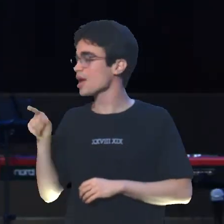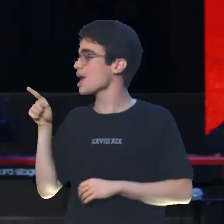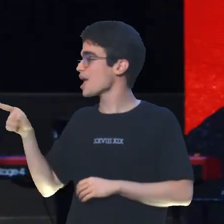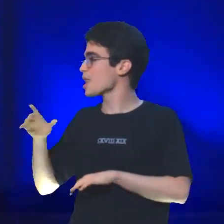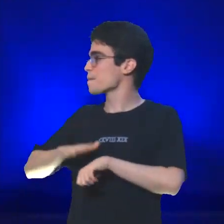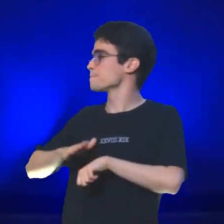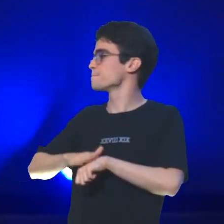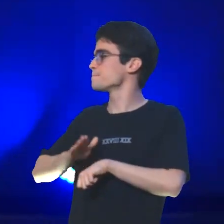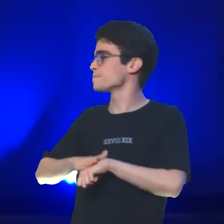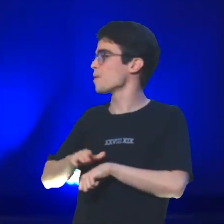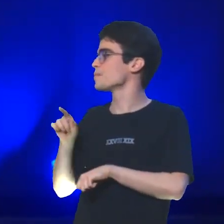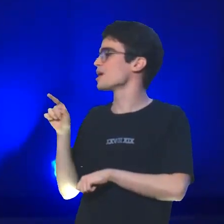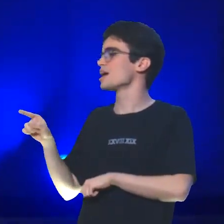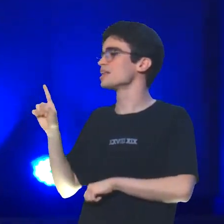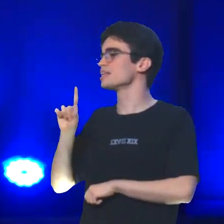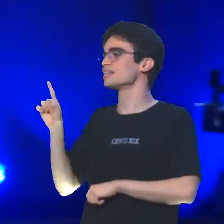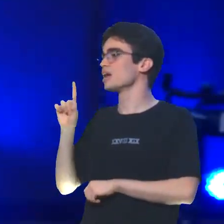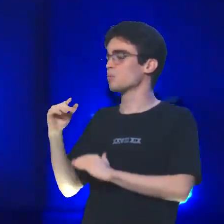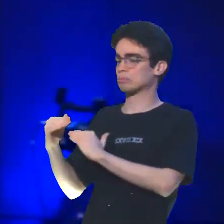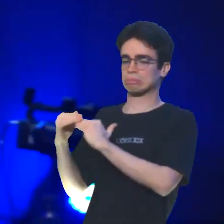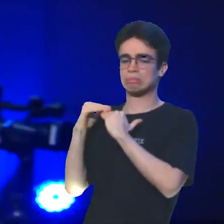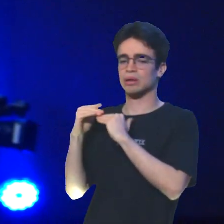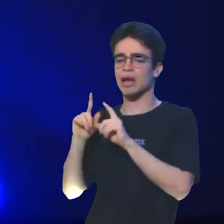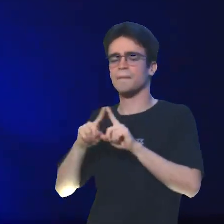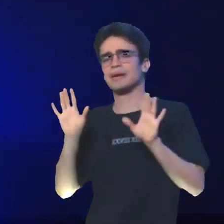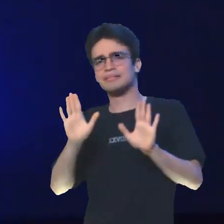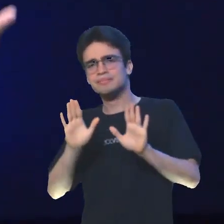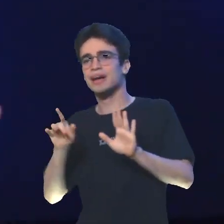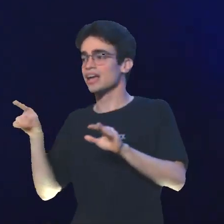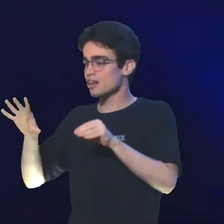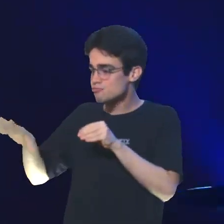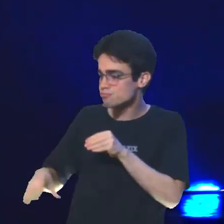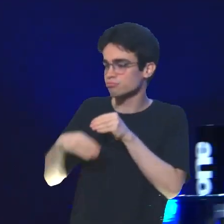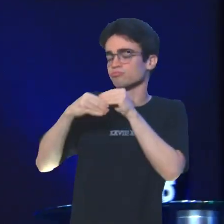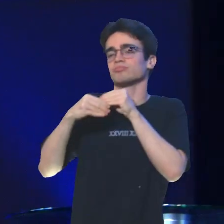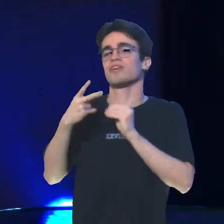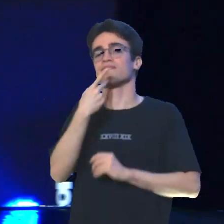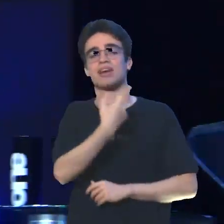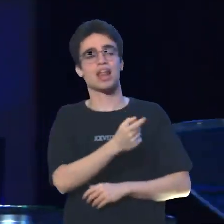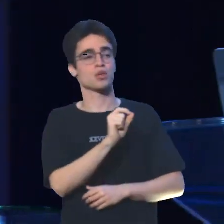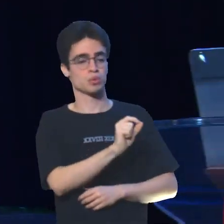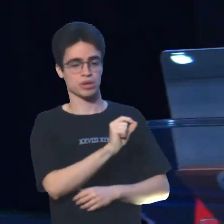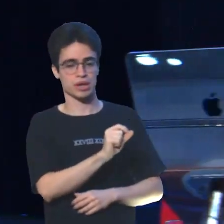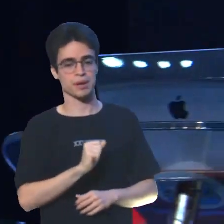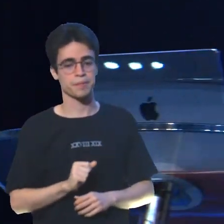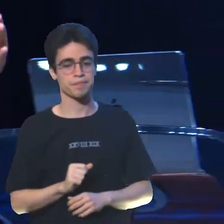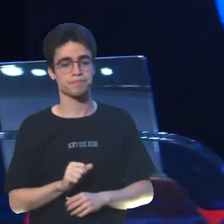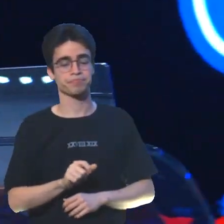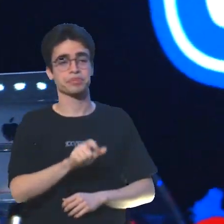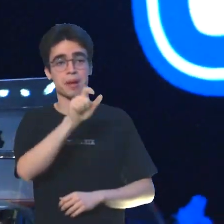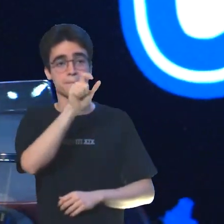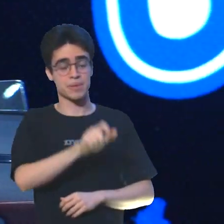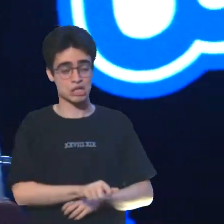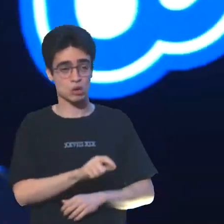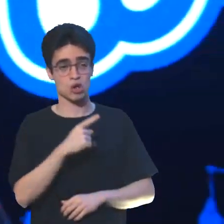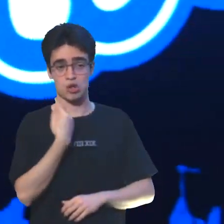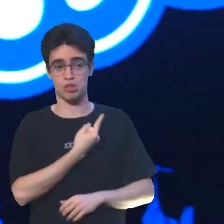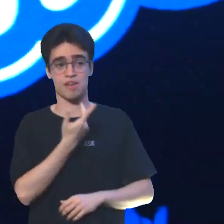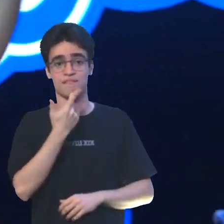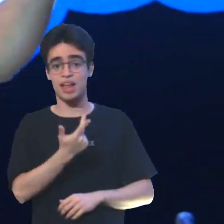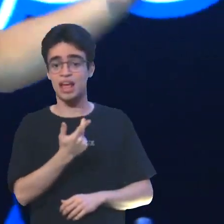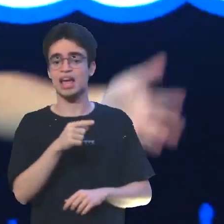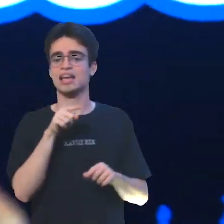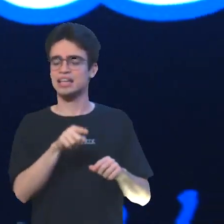ele não me repreendeu, mas complementou falando que o personagem que a gente ia falar que